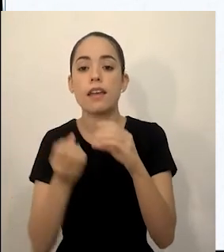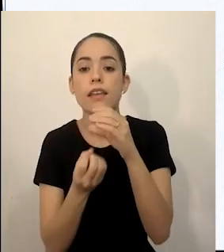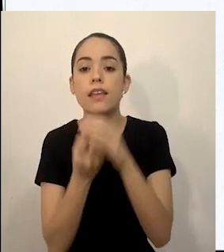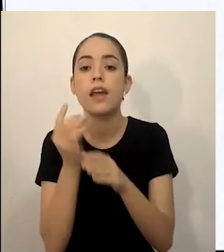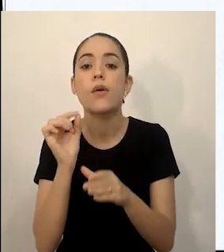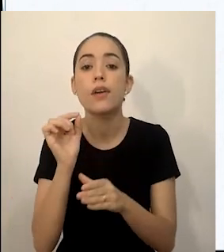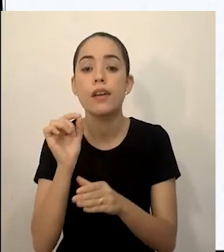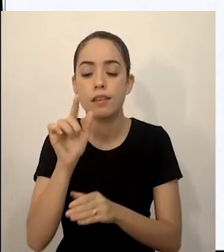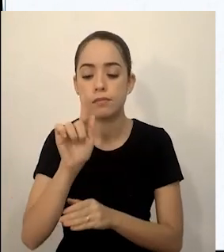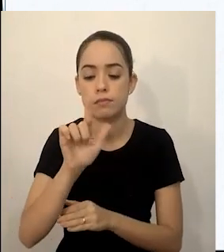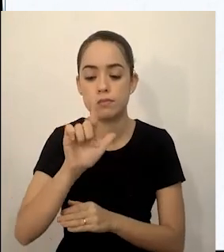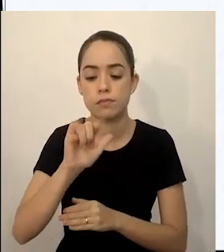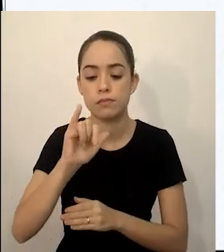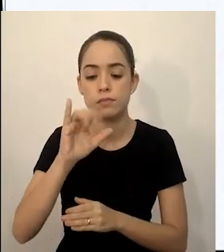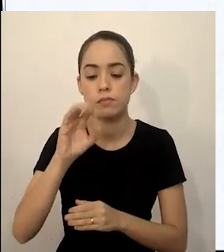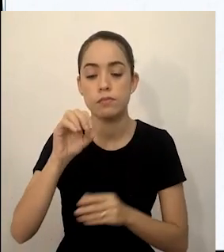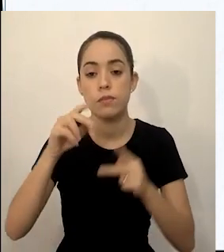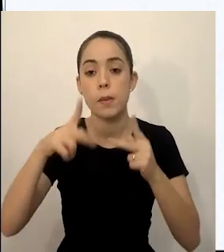glicoproteínas,